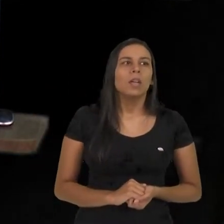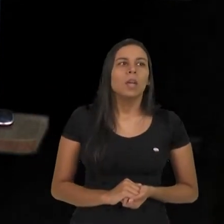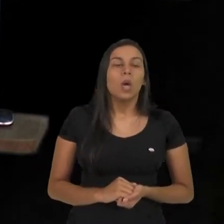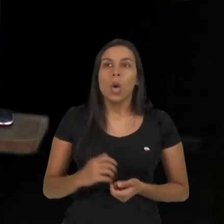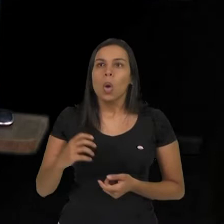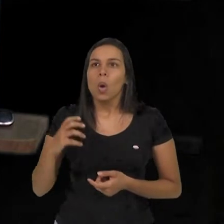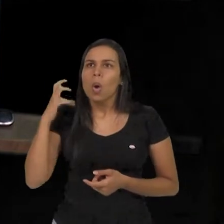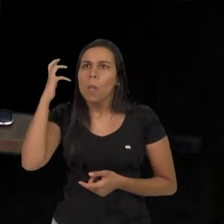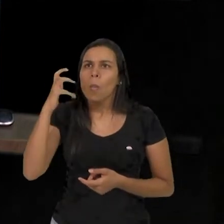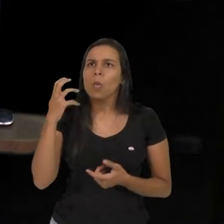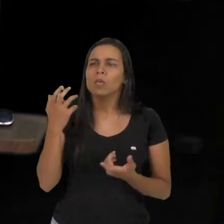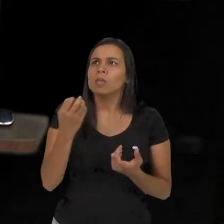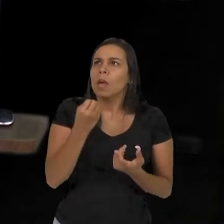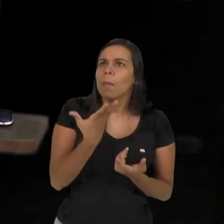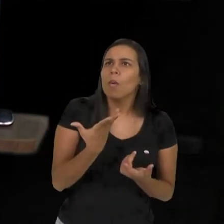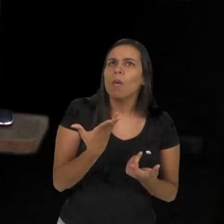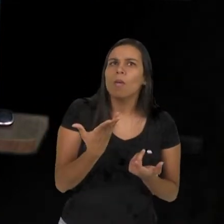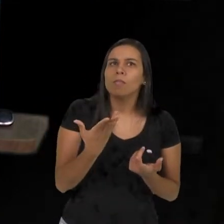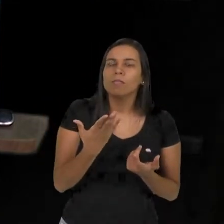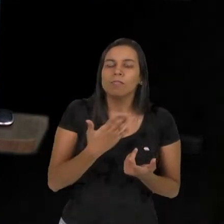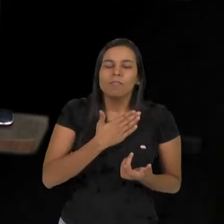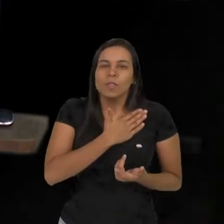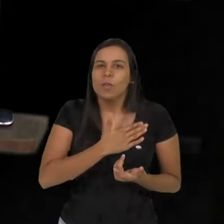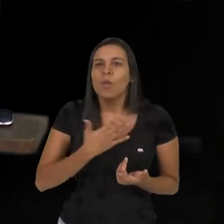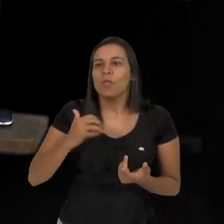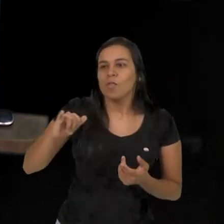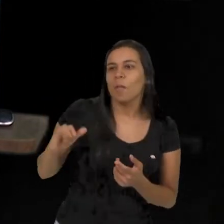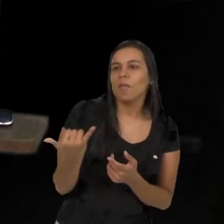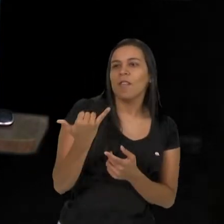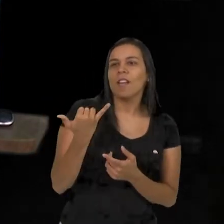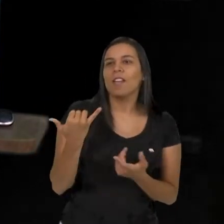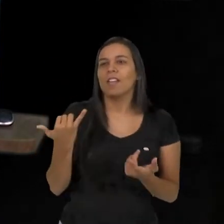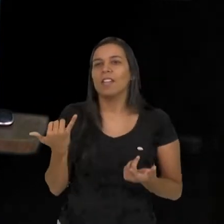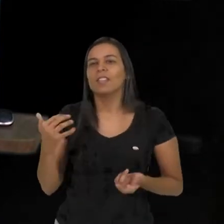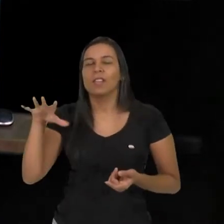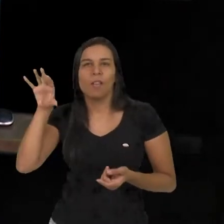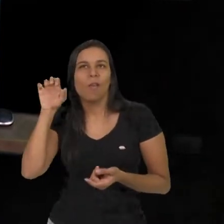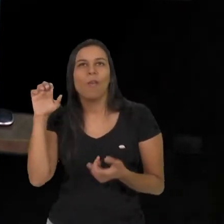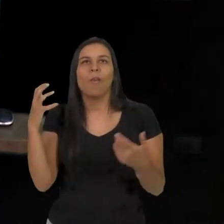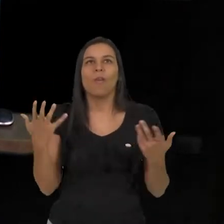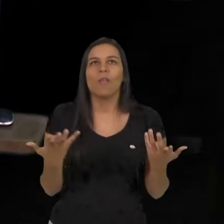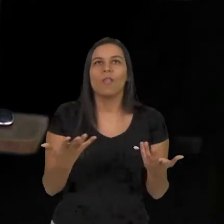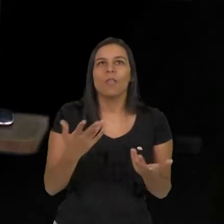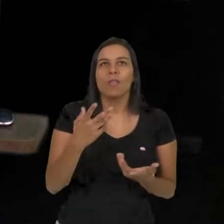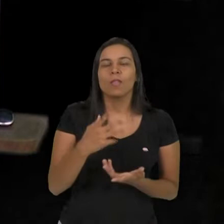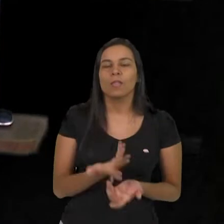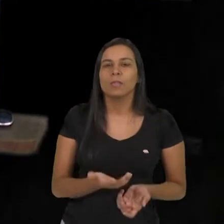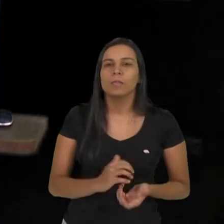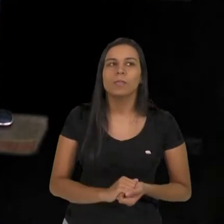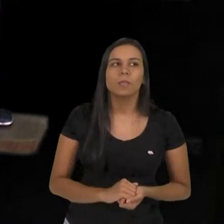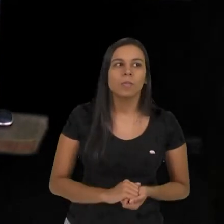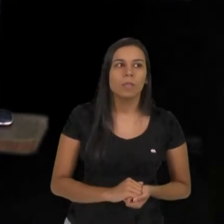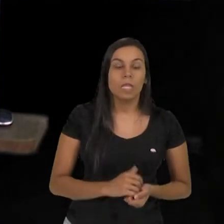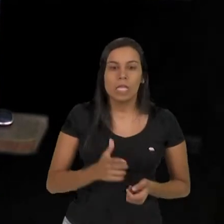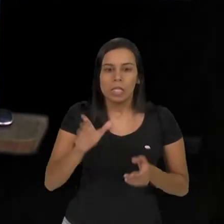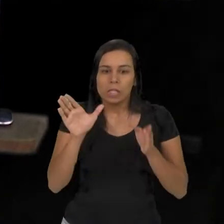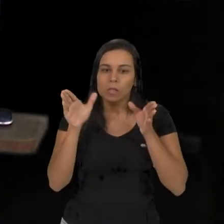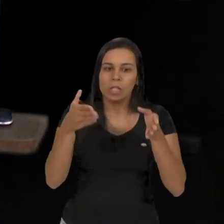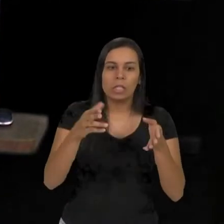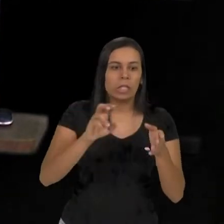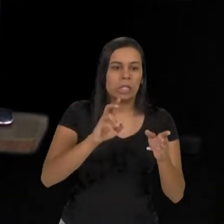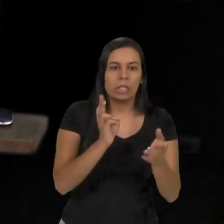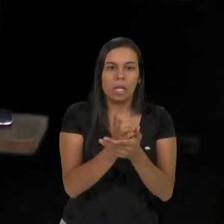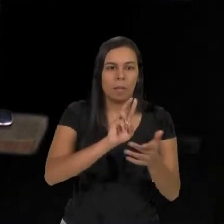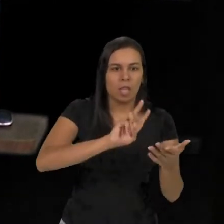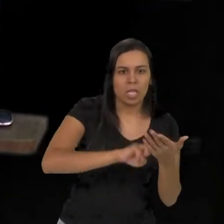prático, direto e prazeroso de aprender inglês, porque você está ouvindo a música que você gosta, né? Lembrando daquele sempre foco de não traduzir, alguns sites estão lá,